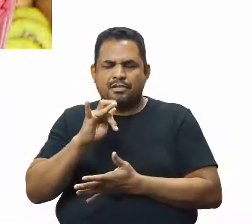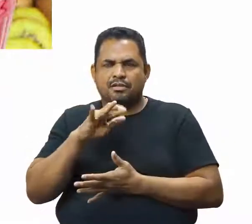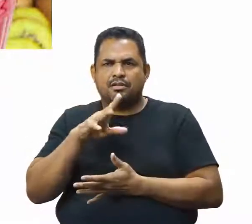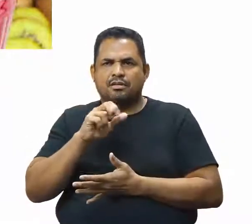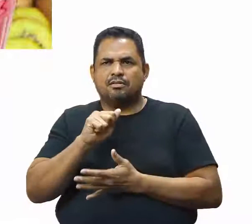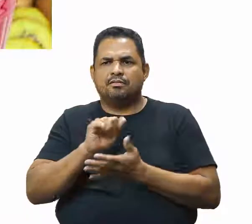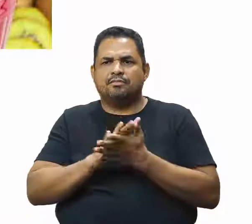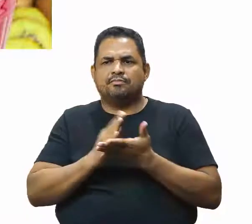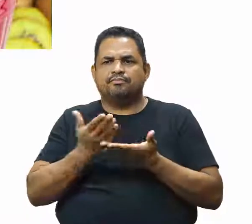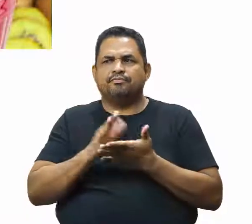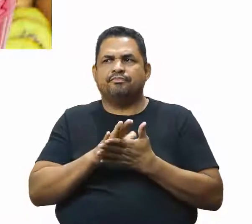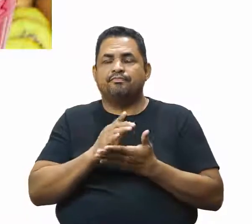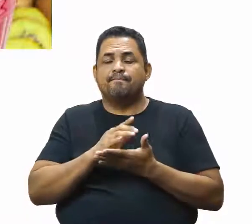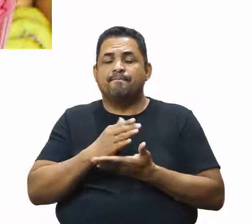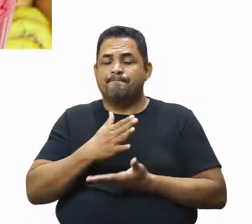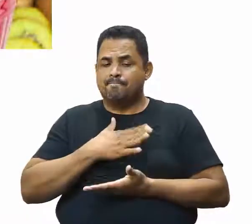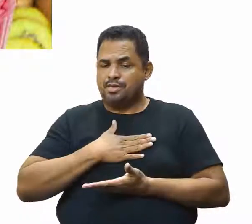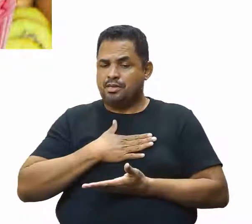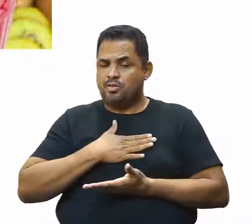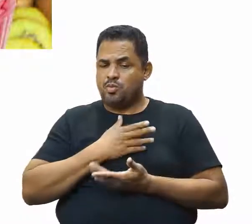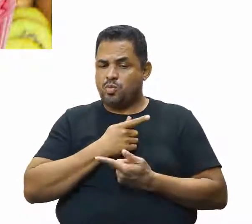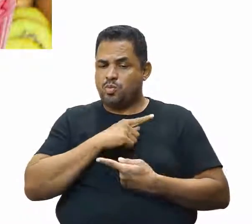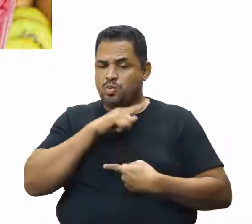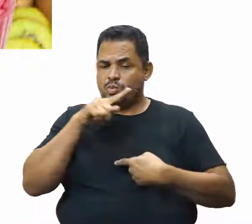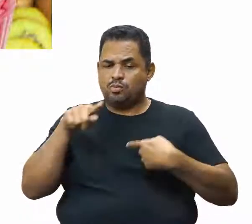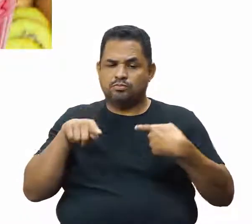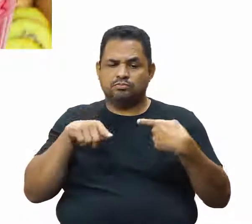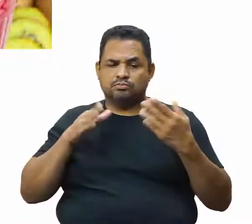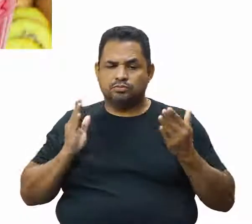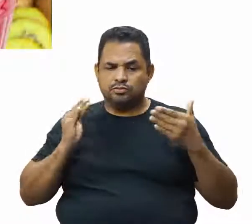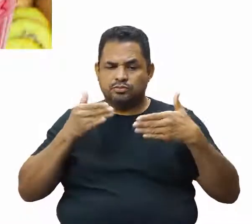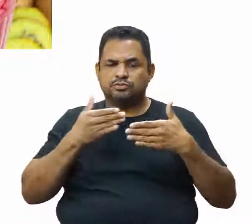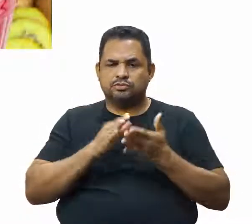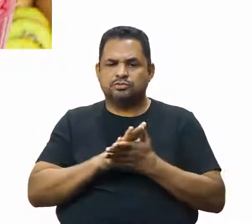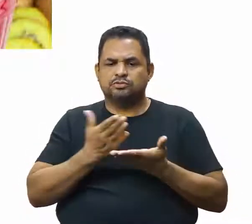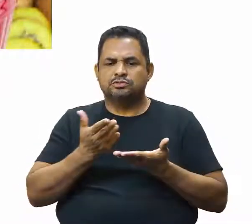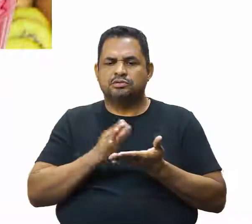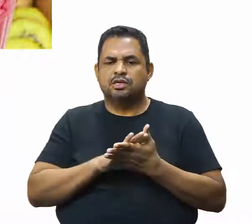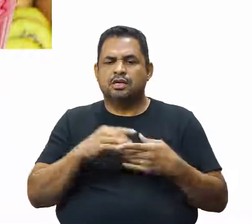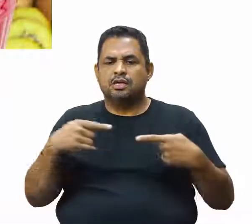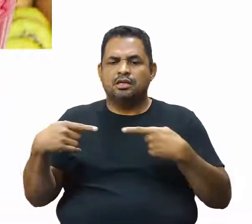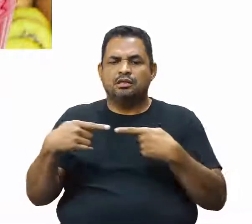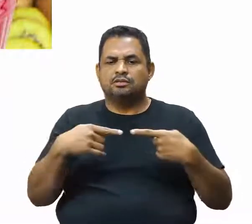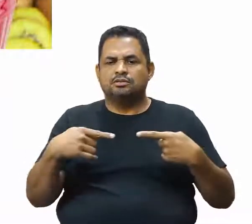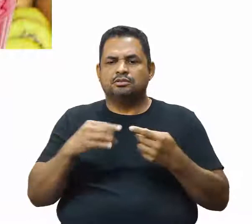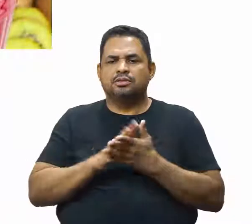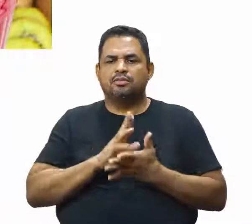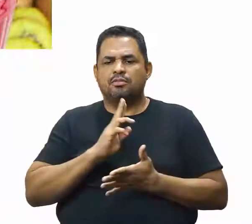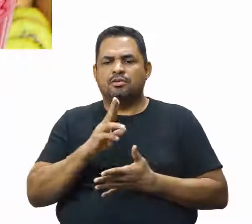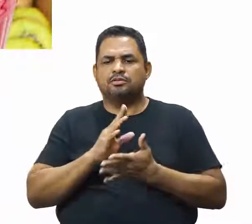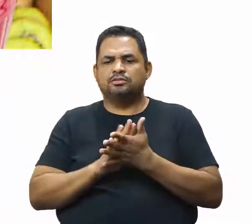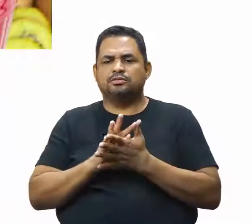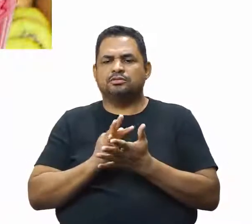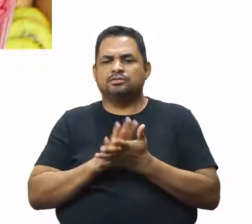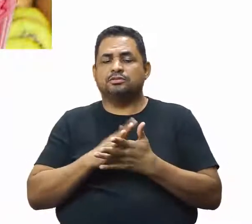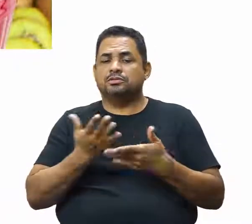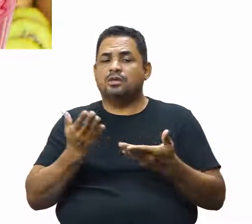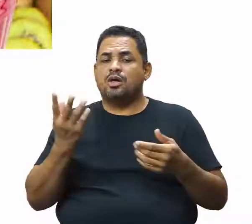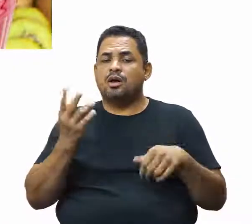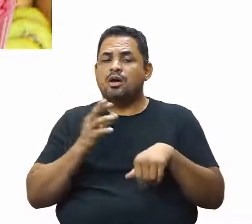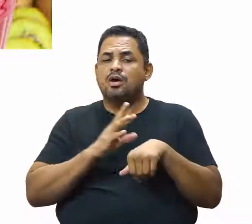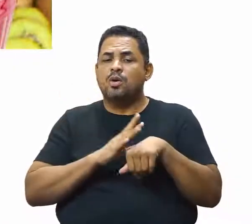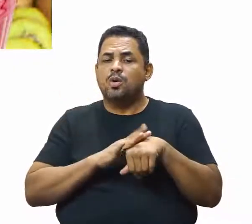preparar uma aula de pitaia para vocês está mais ligado ao processo fitossanitário. O que isso, professor? As